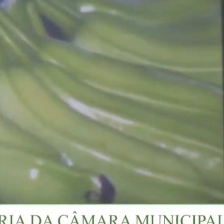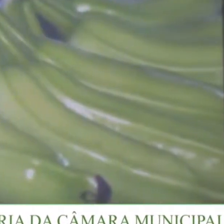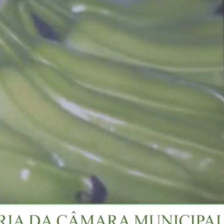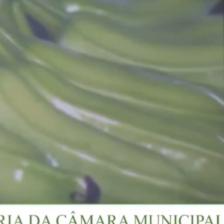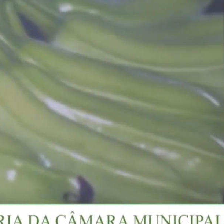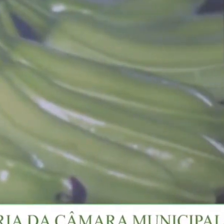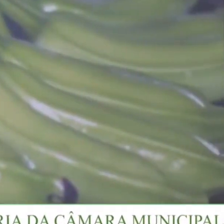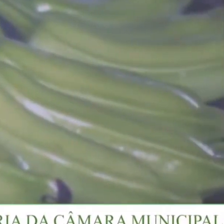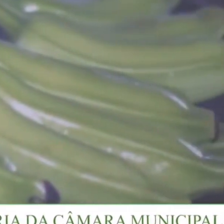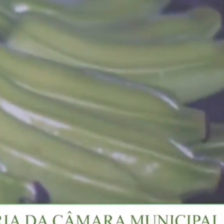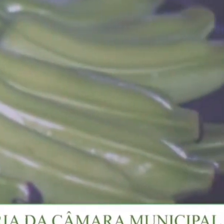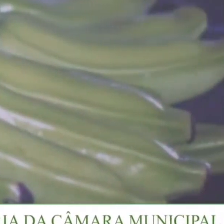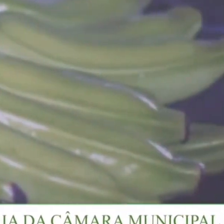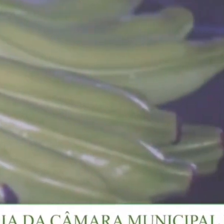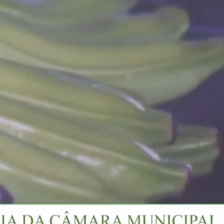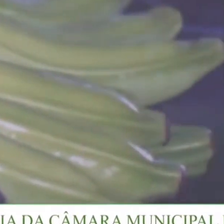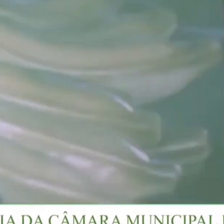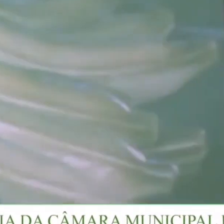nacional.